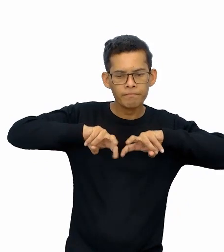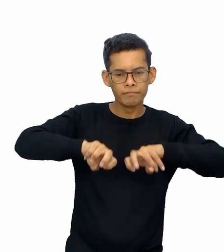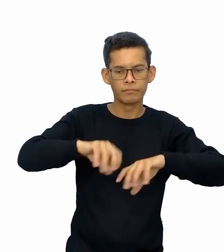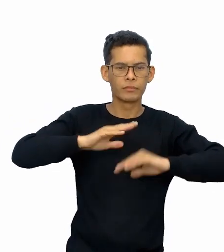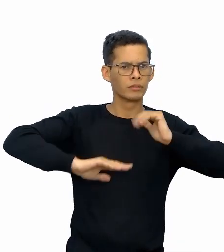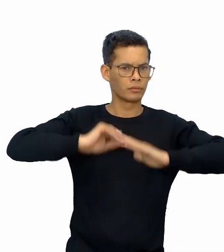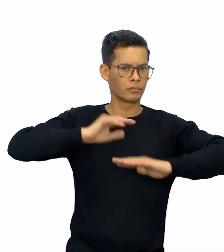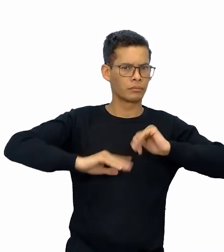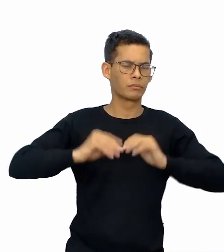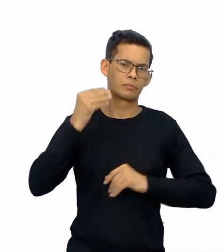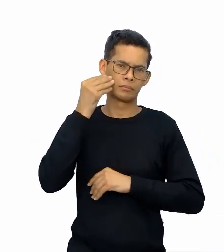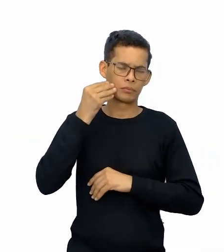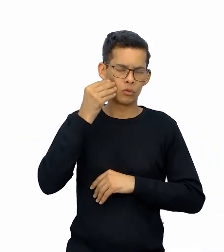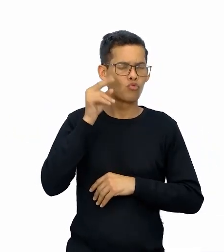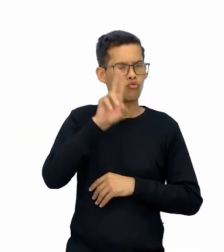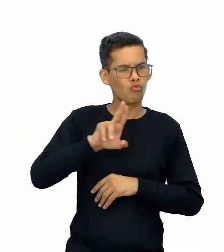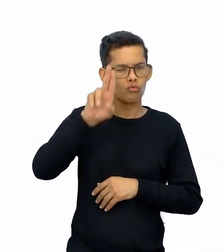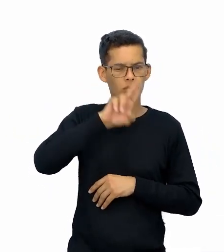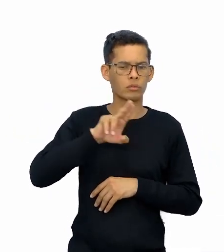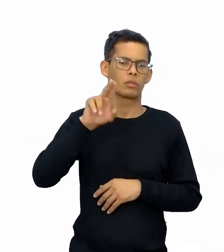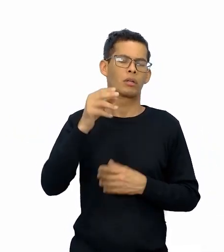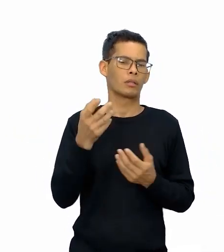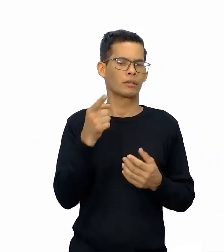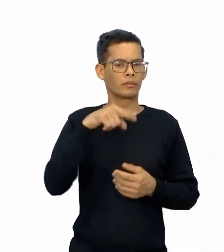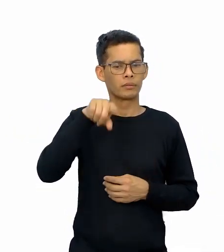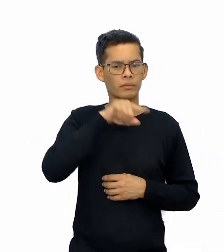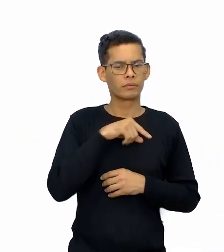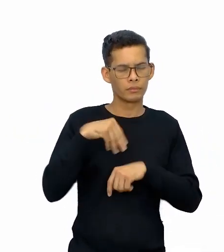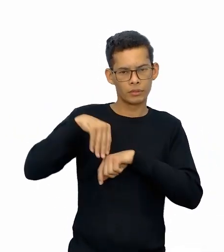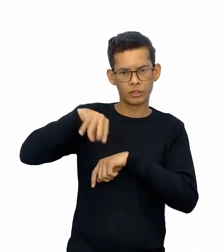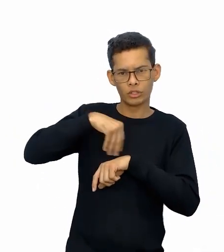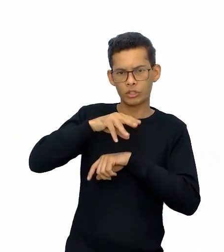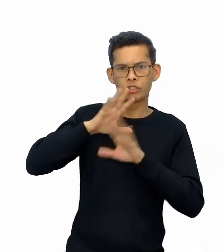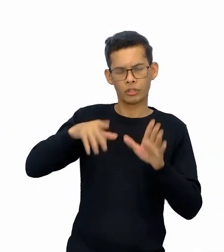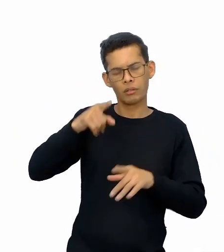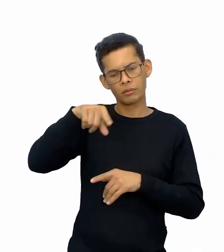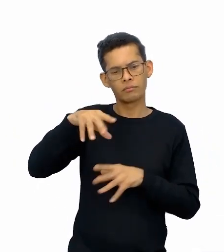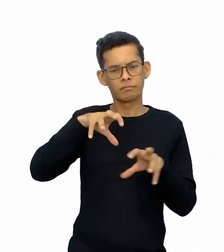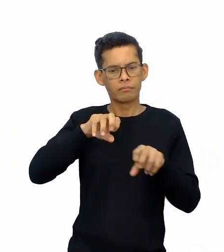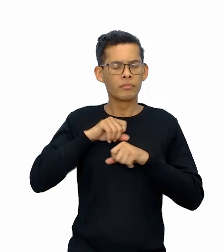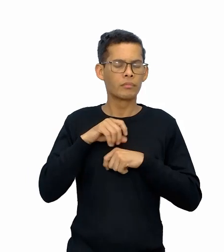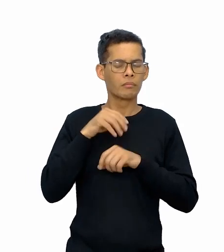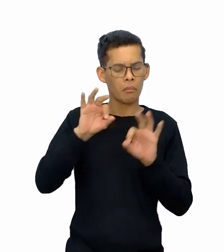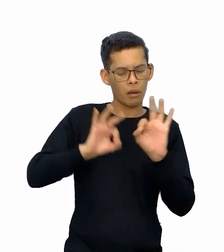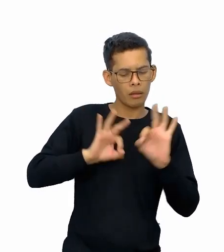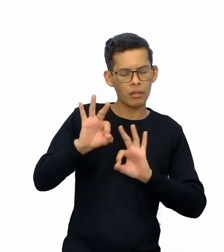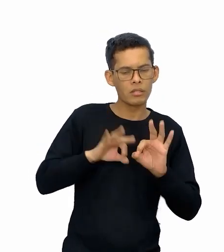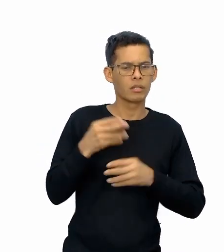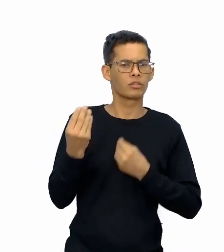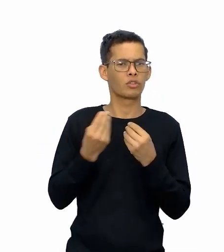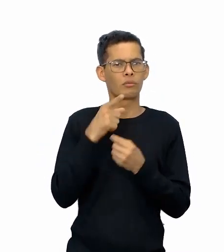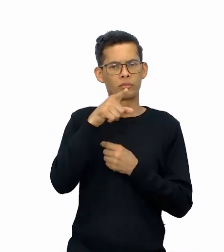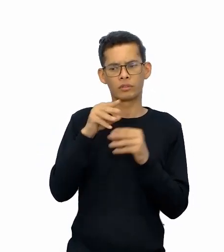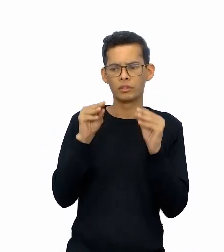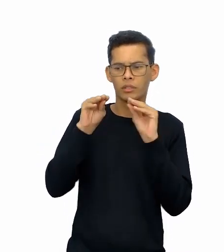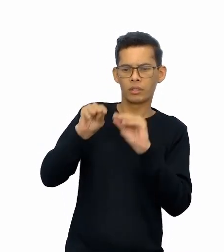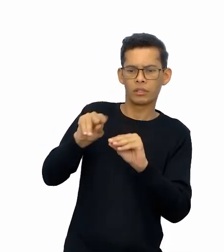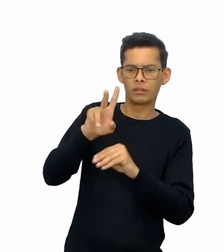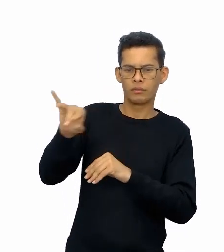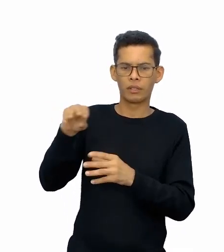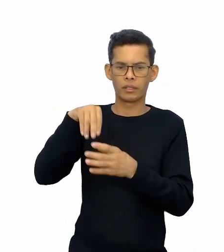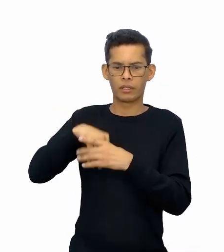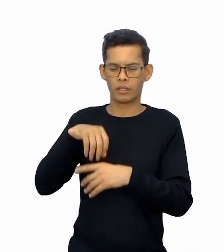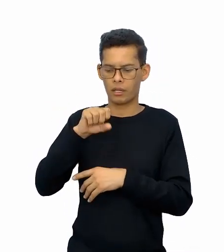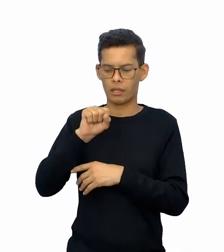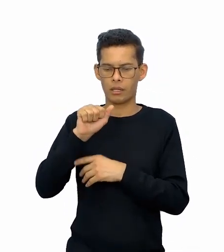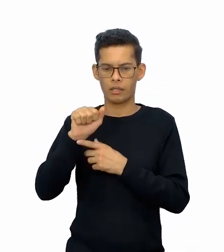práticas experimentais que foram sugeridas, planejassem, então, como vocês vão aplicar a SA5,